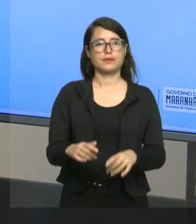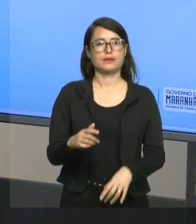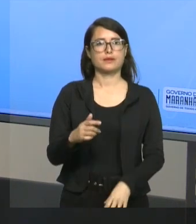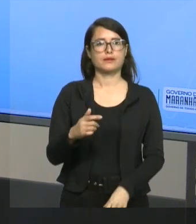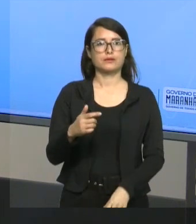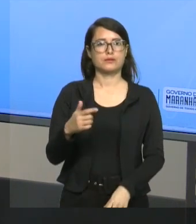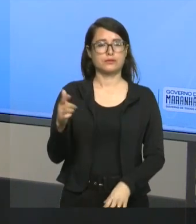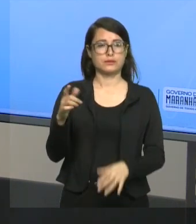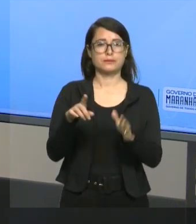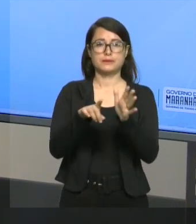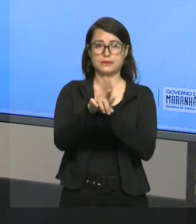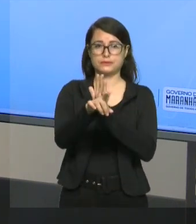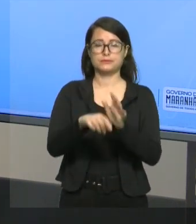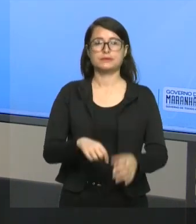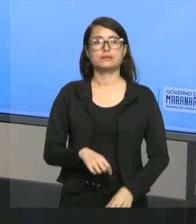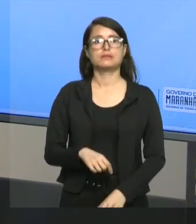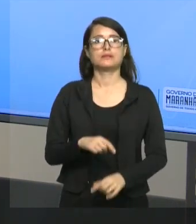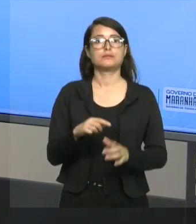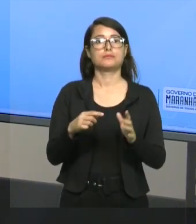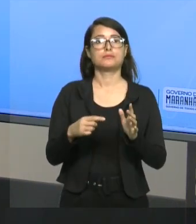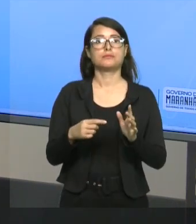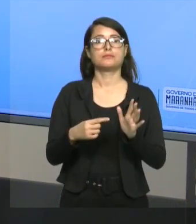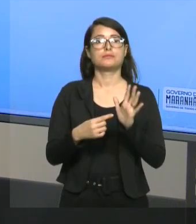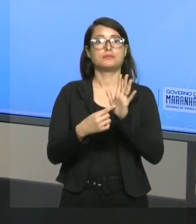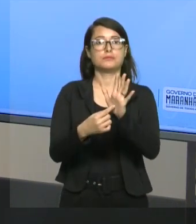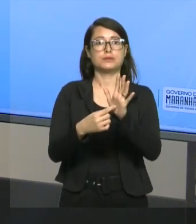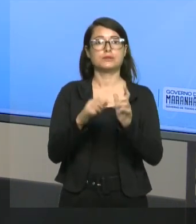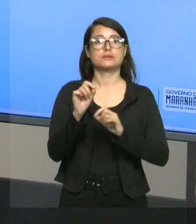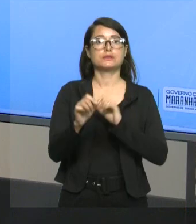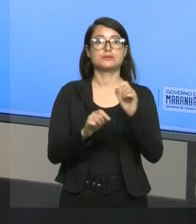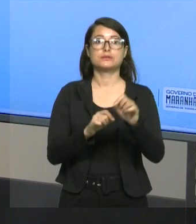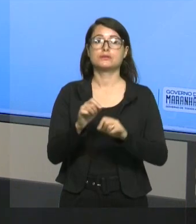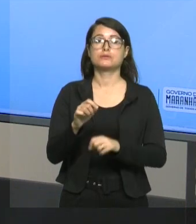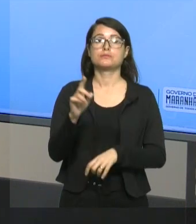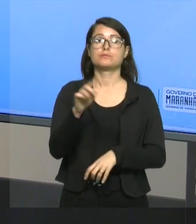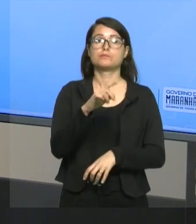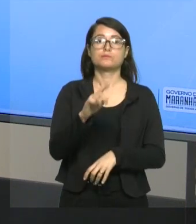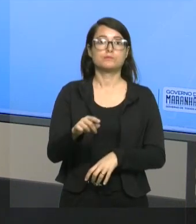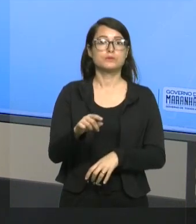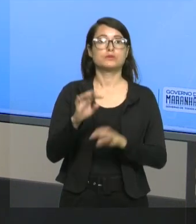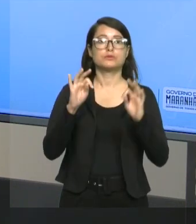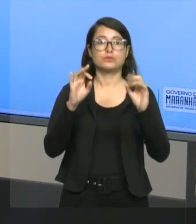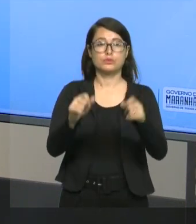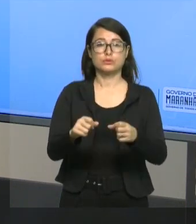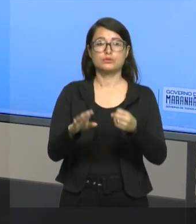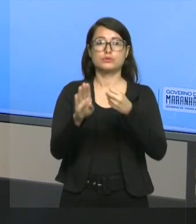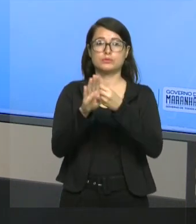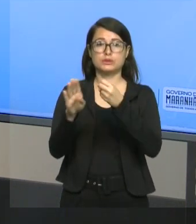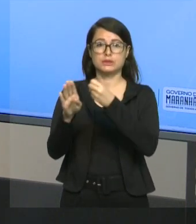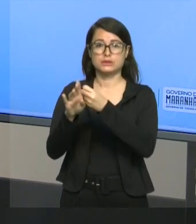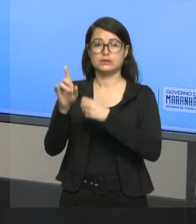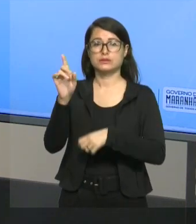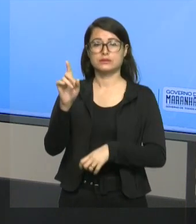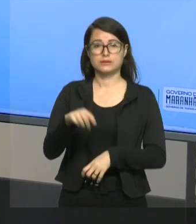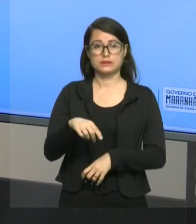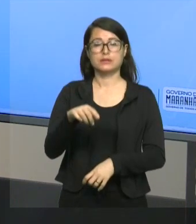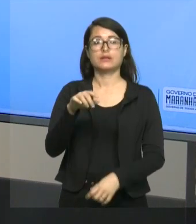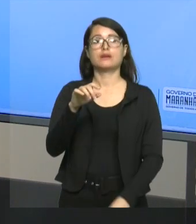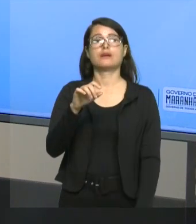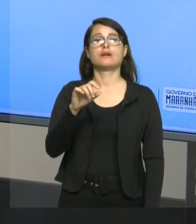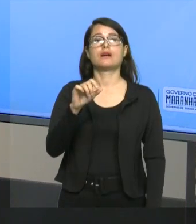Mais uma questão. Indique a alternativa em que todos os substantivos são abstratos.